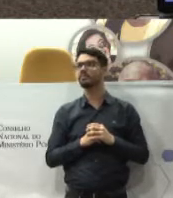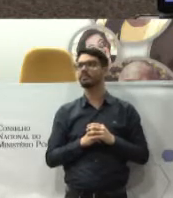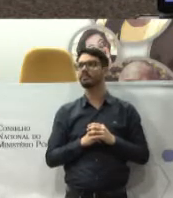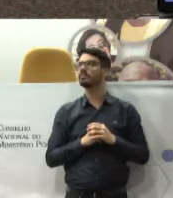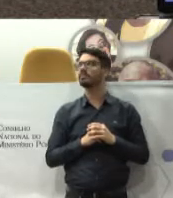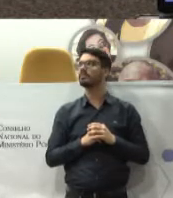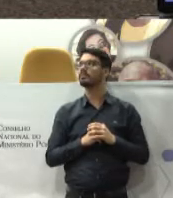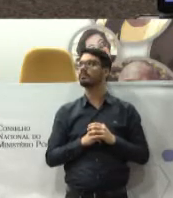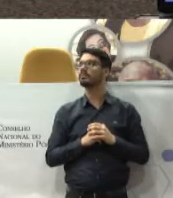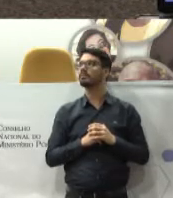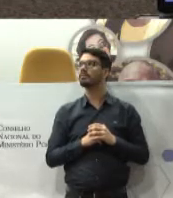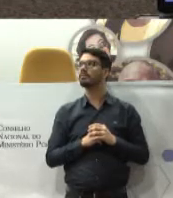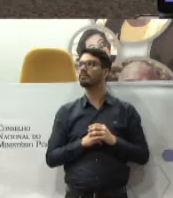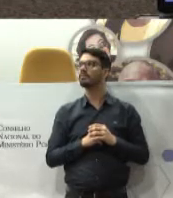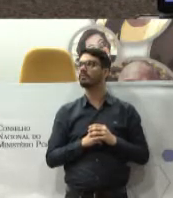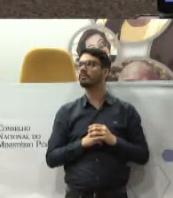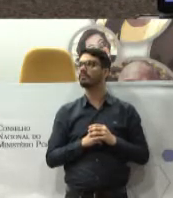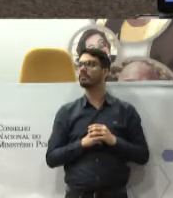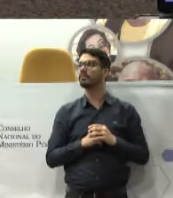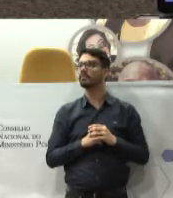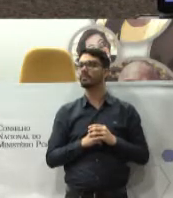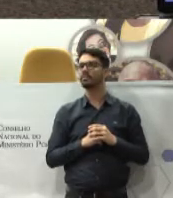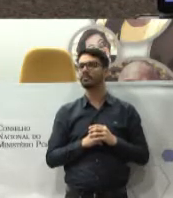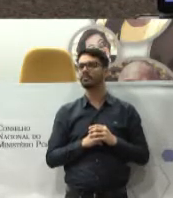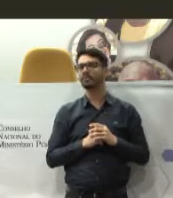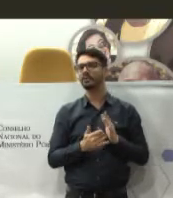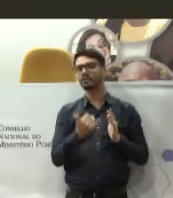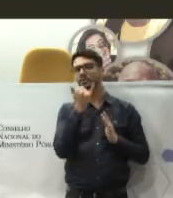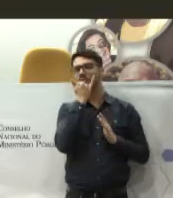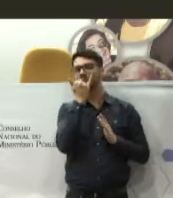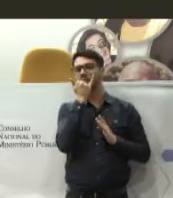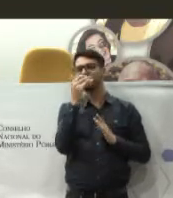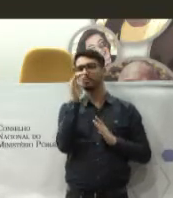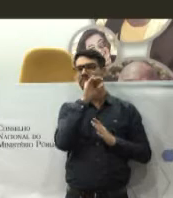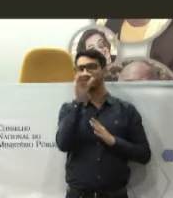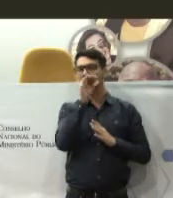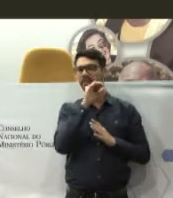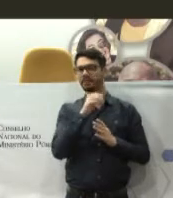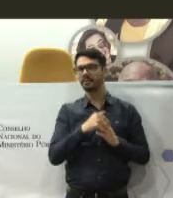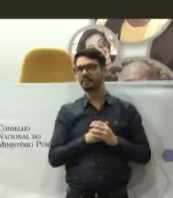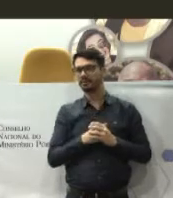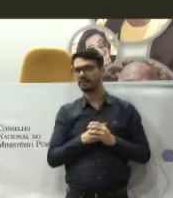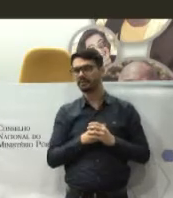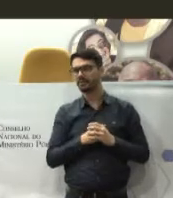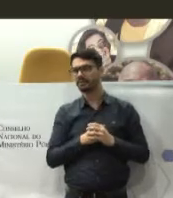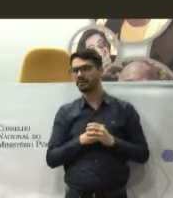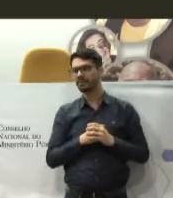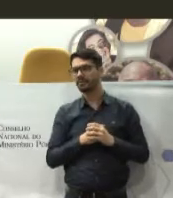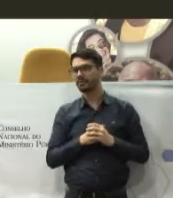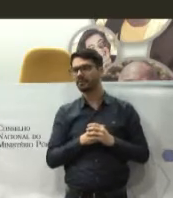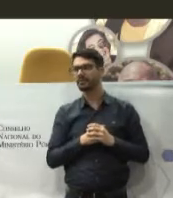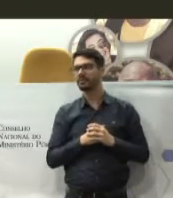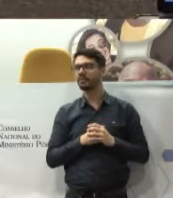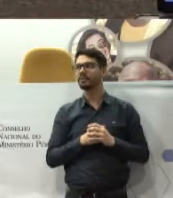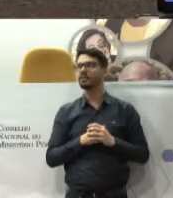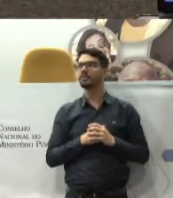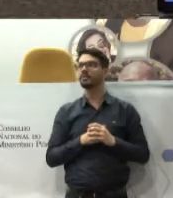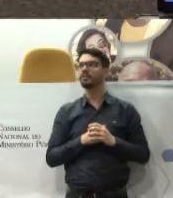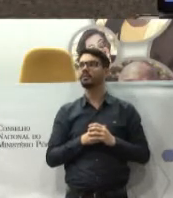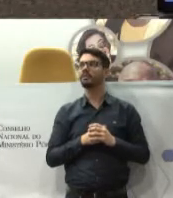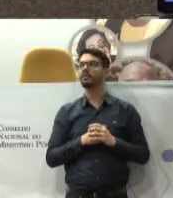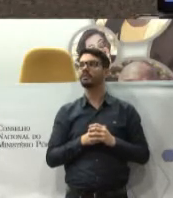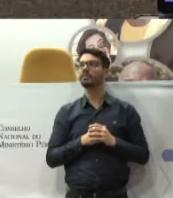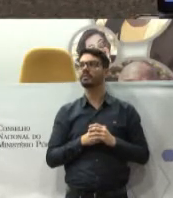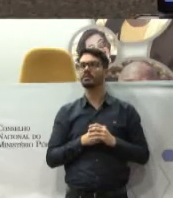Era mais ou menos isso que eu queria falar aos senhores. Desculpem a pressa. Eu deixei... não deixei aqui. Mas eu vou deixar